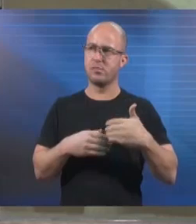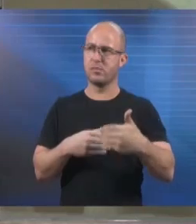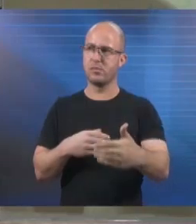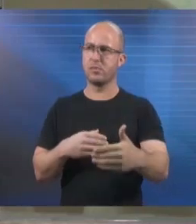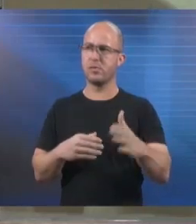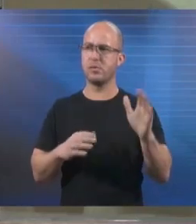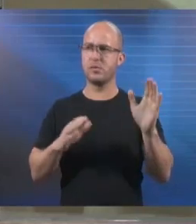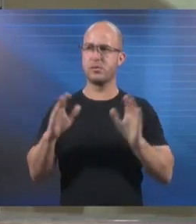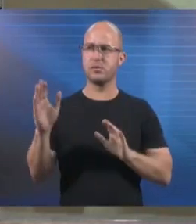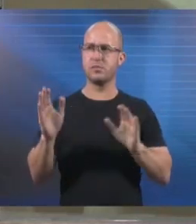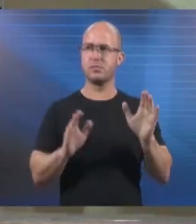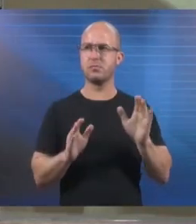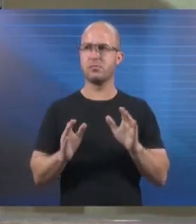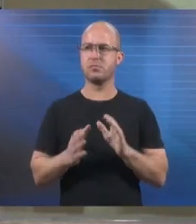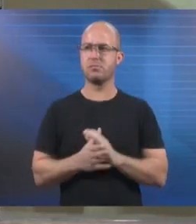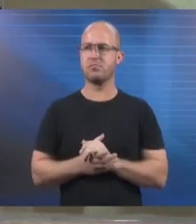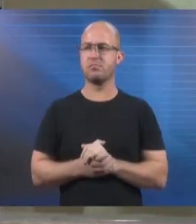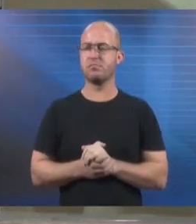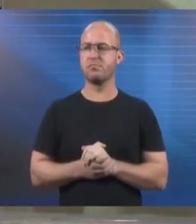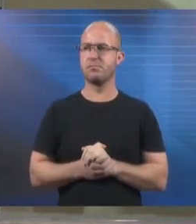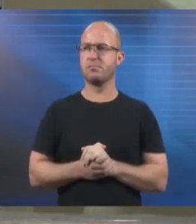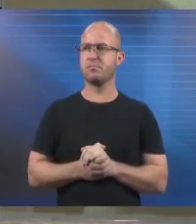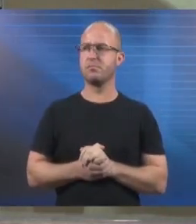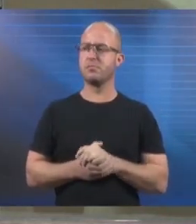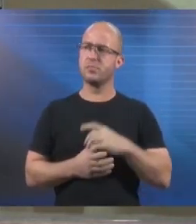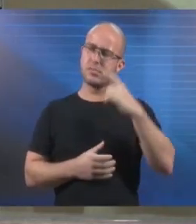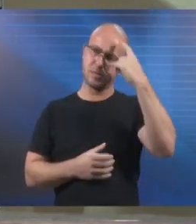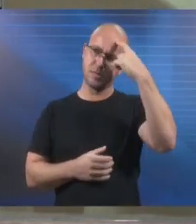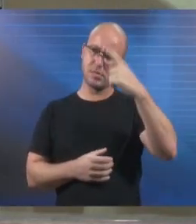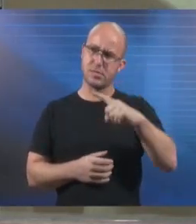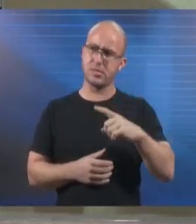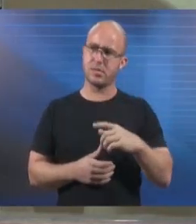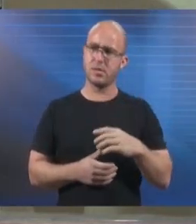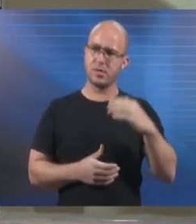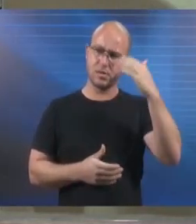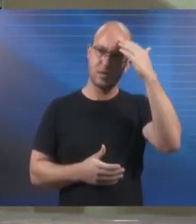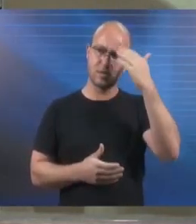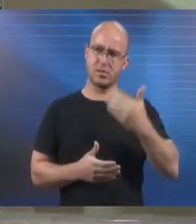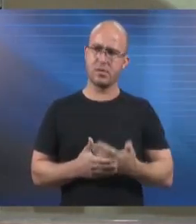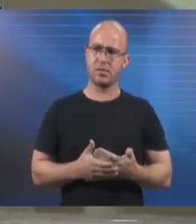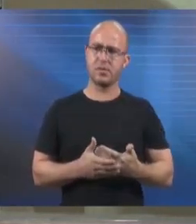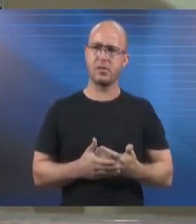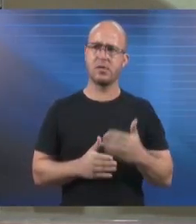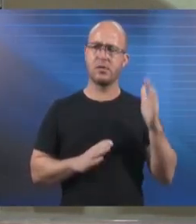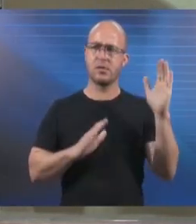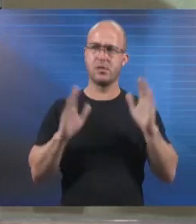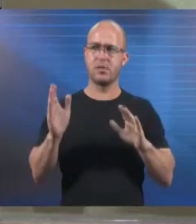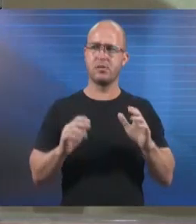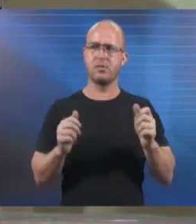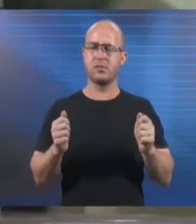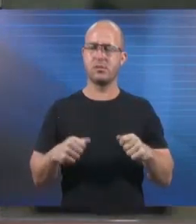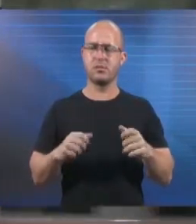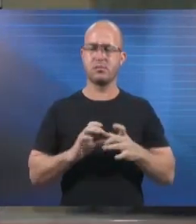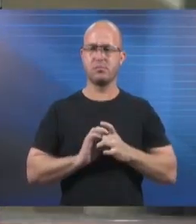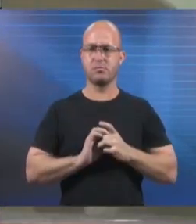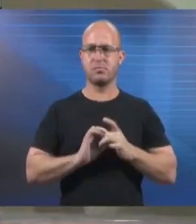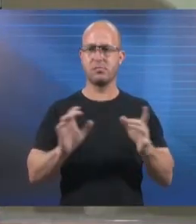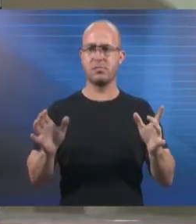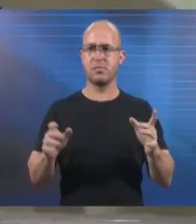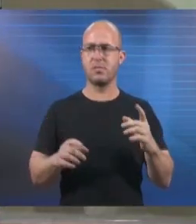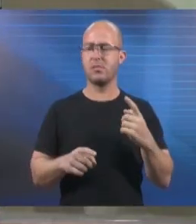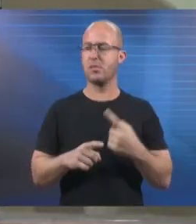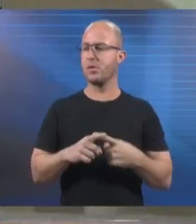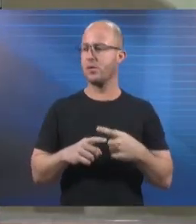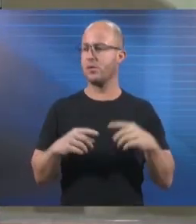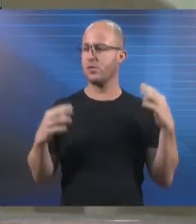do caminhar da licença Não sei eu acho que deveria a licença deveria sair de imediato porque o